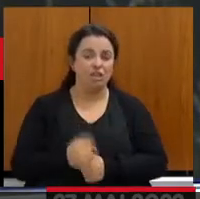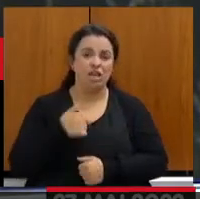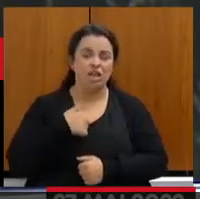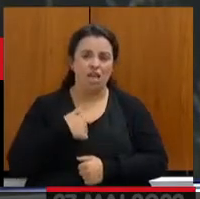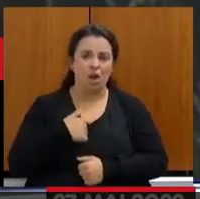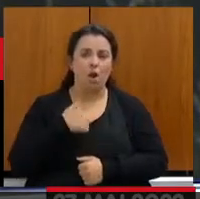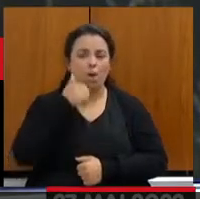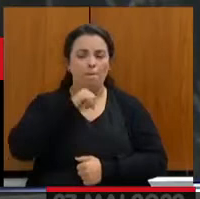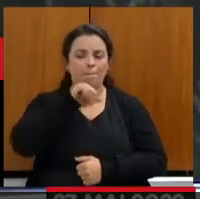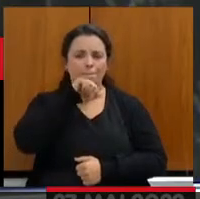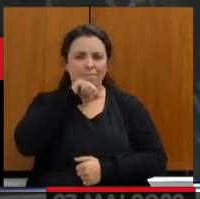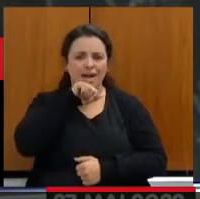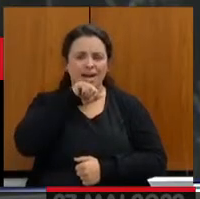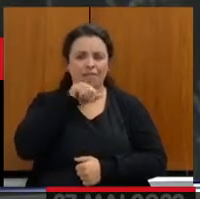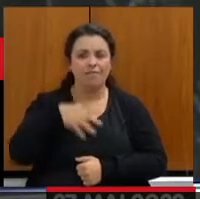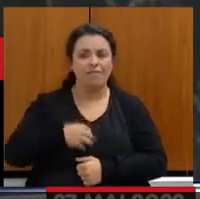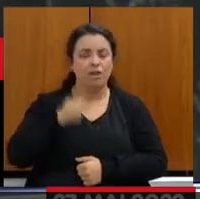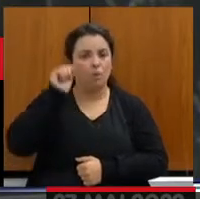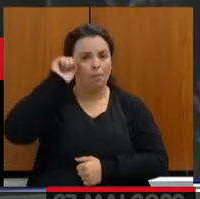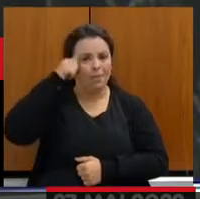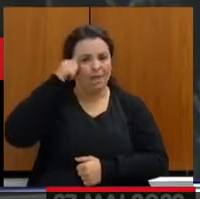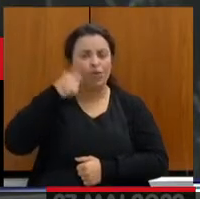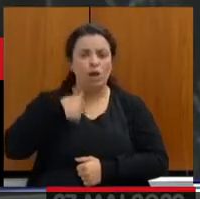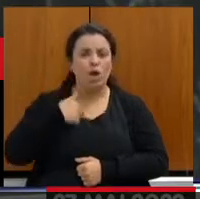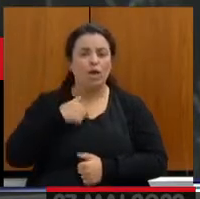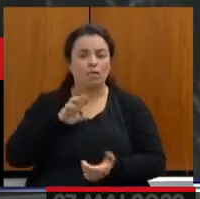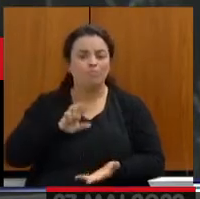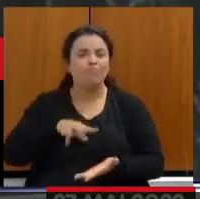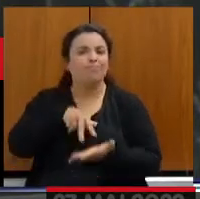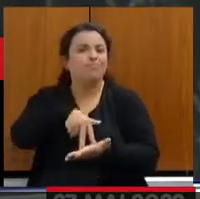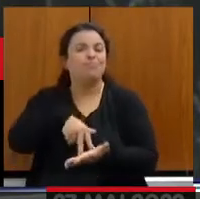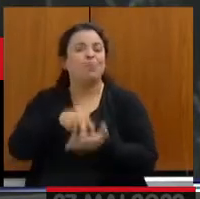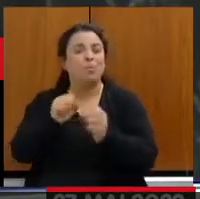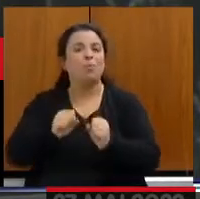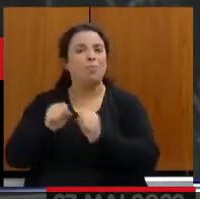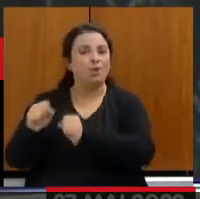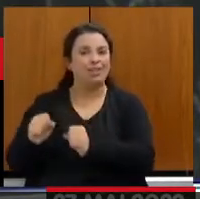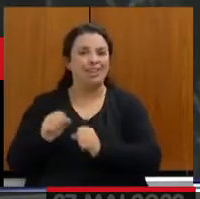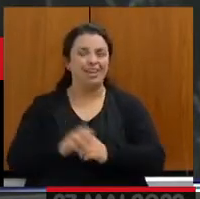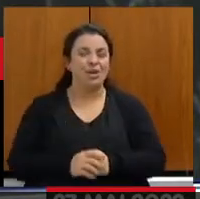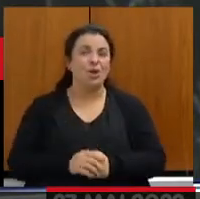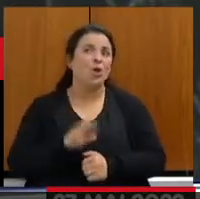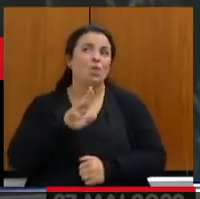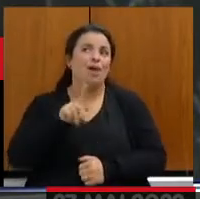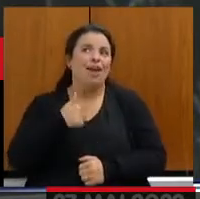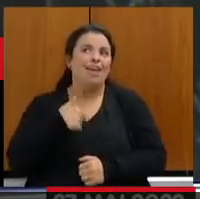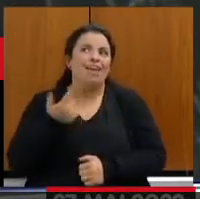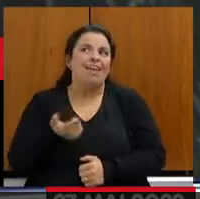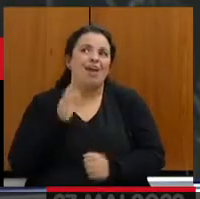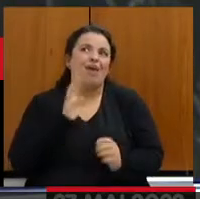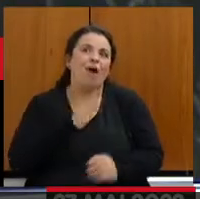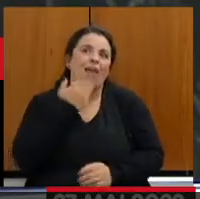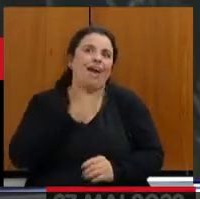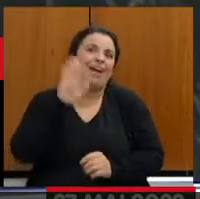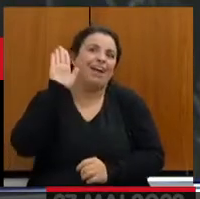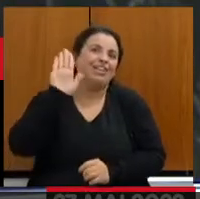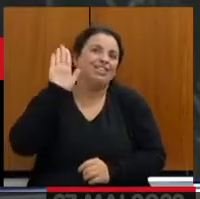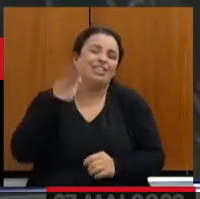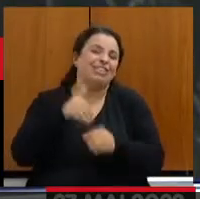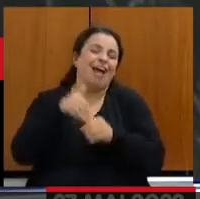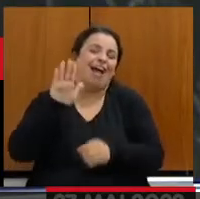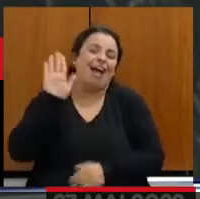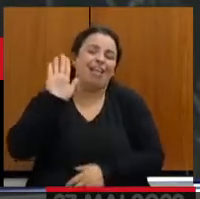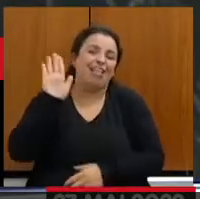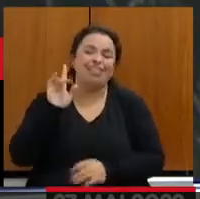e quero que tenha muitos espelhos quando eu falo que eu quero me ver no poder não é que eu sou candidata não e nem nunca entendi isso